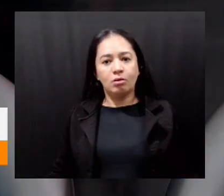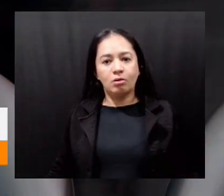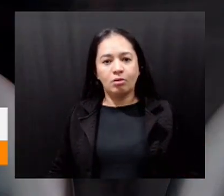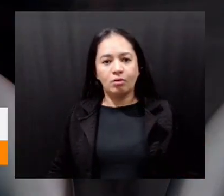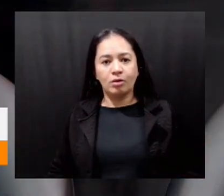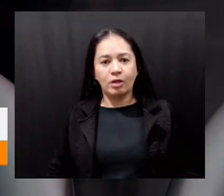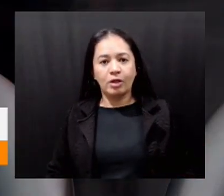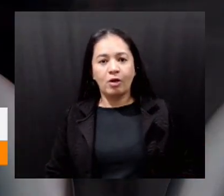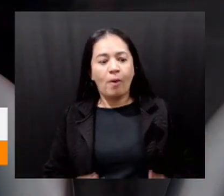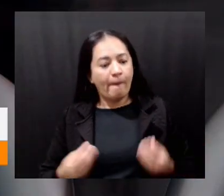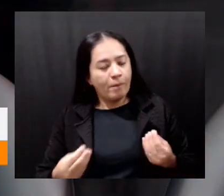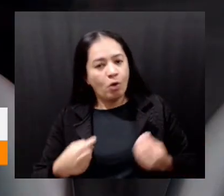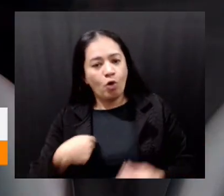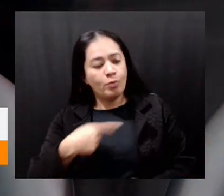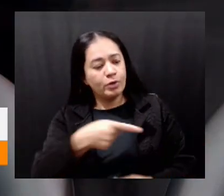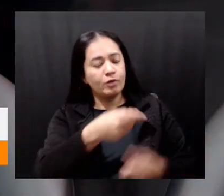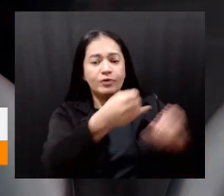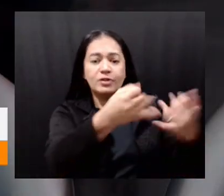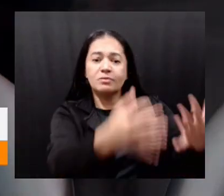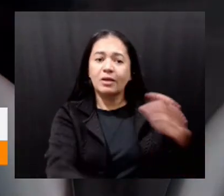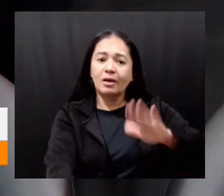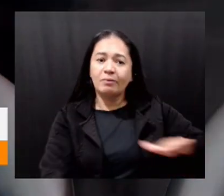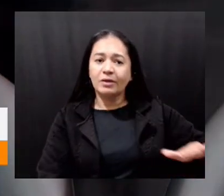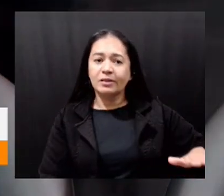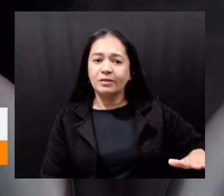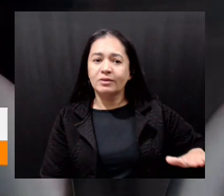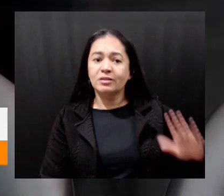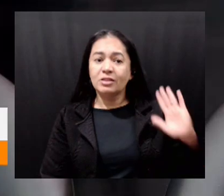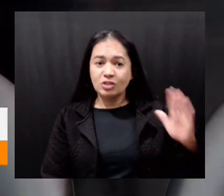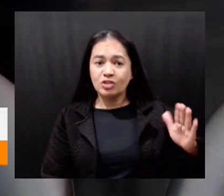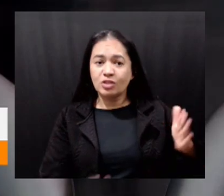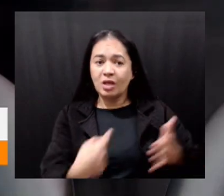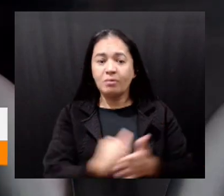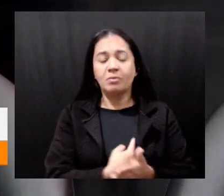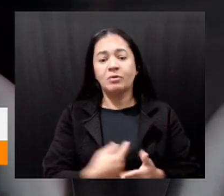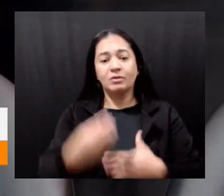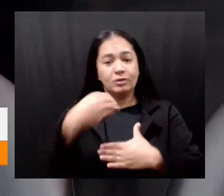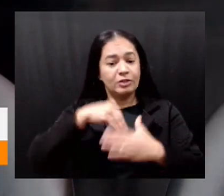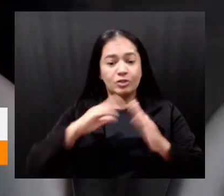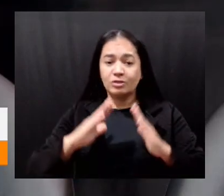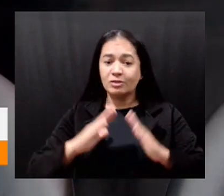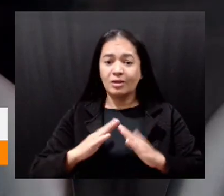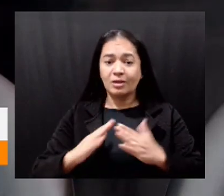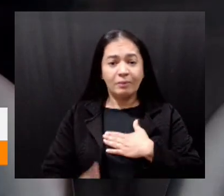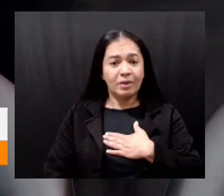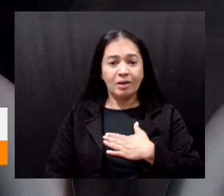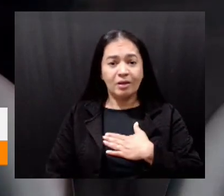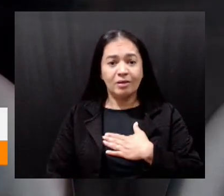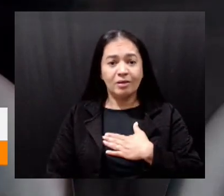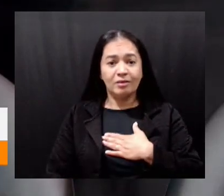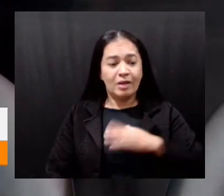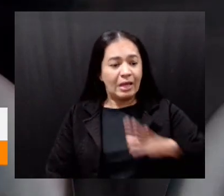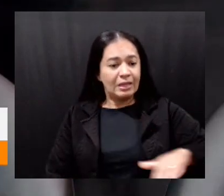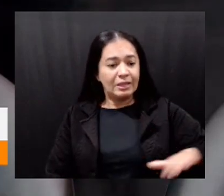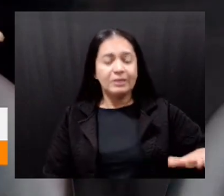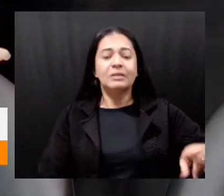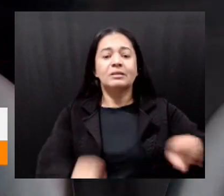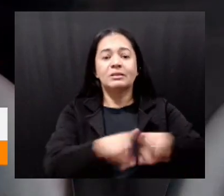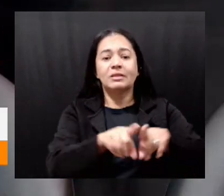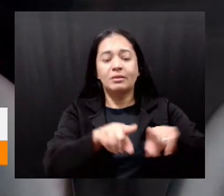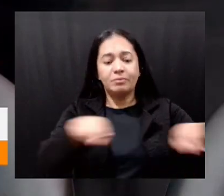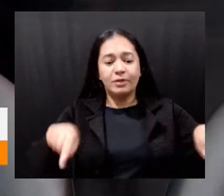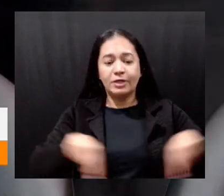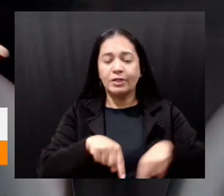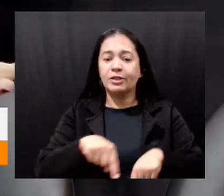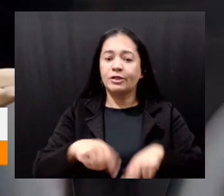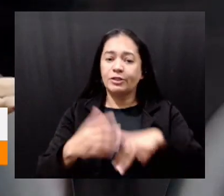eu vou explicar? Eu já tive esse tipo de pergunta, por exemplo, em casa, né? Assim, e de crianças no consultório, né? Do meu filho e de crianças. Pô,